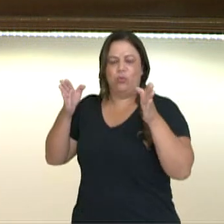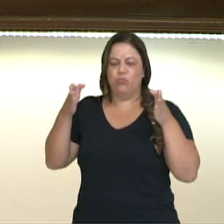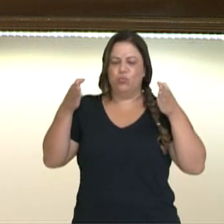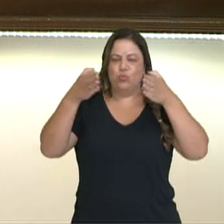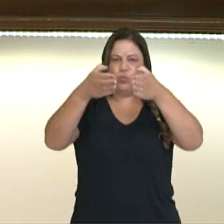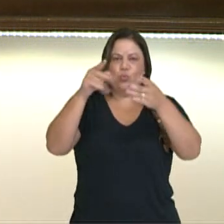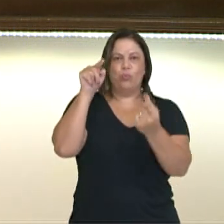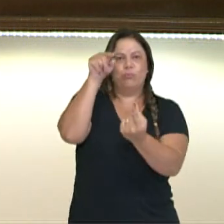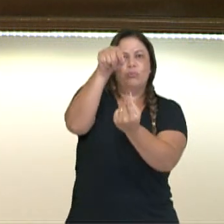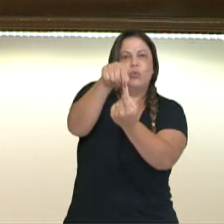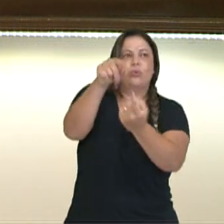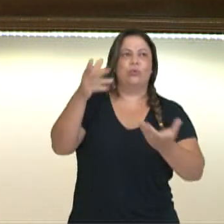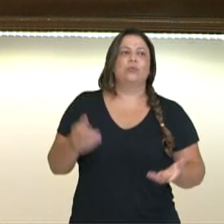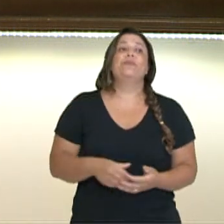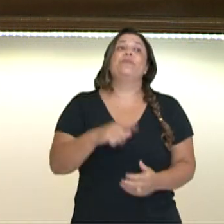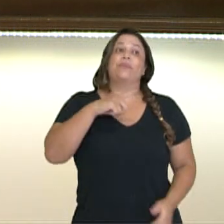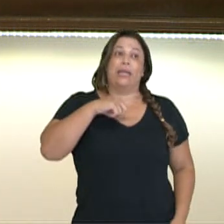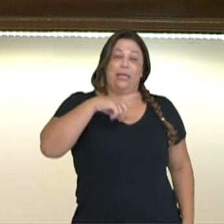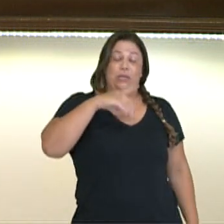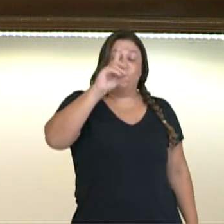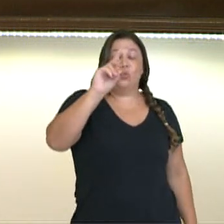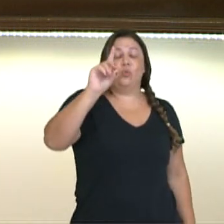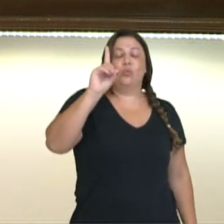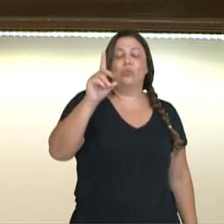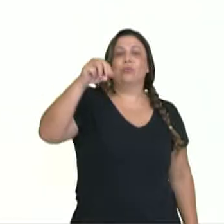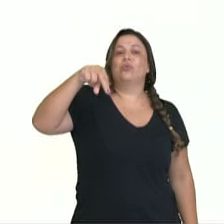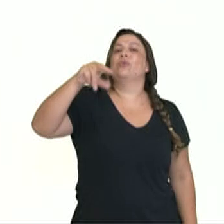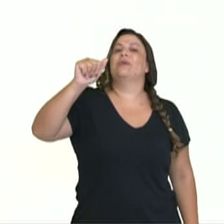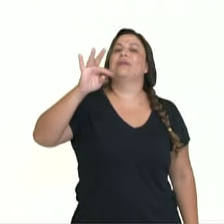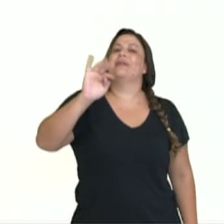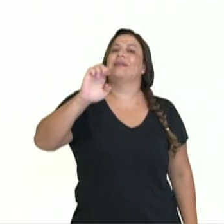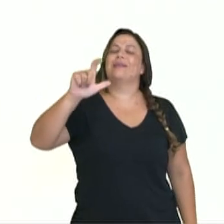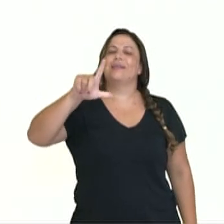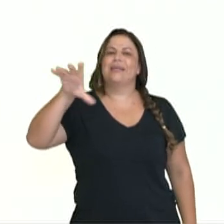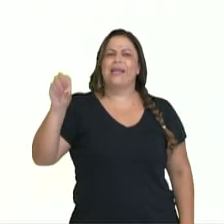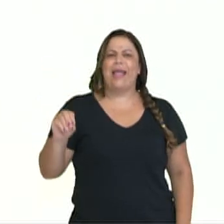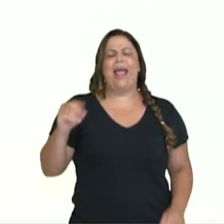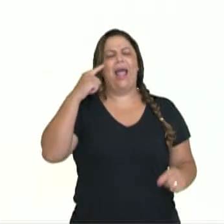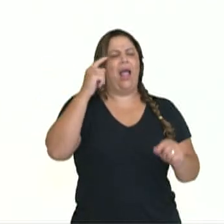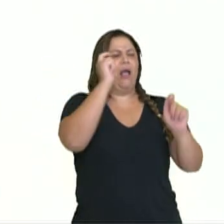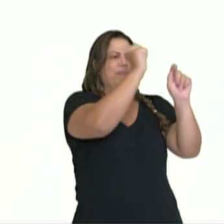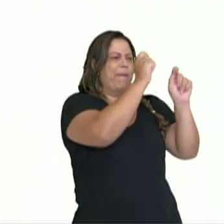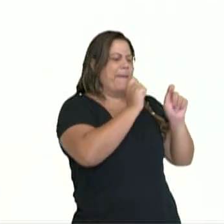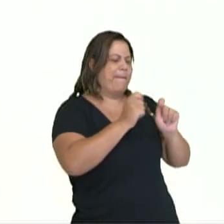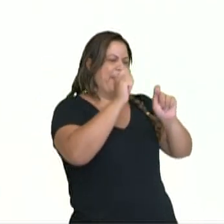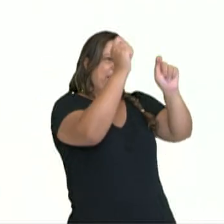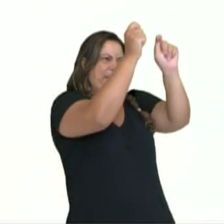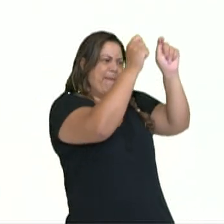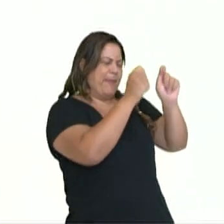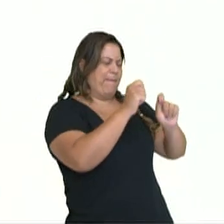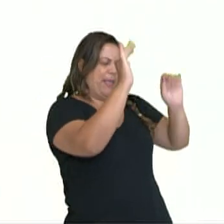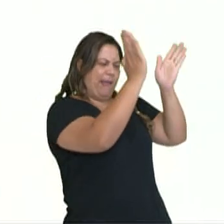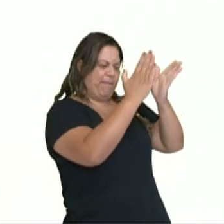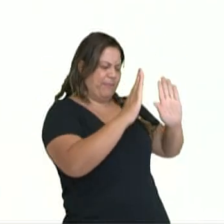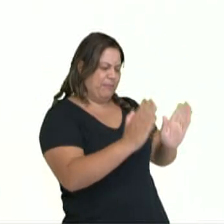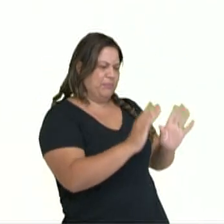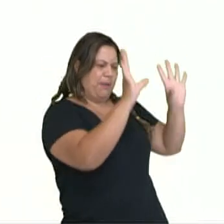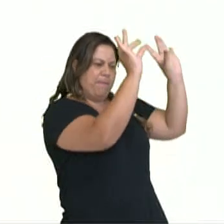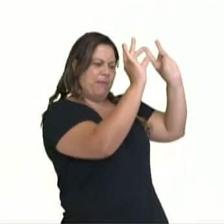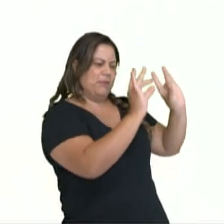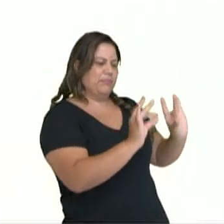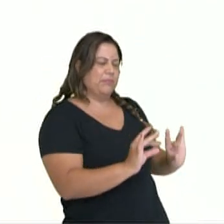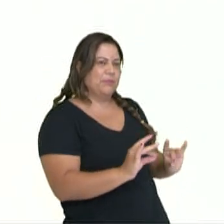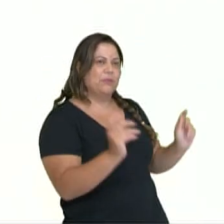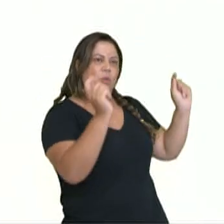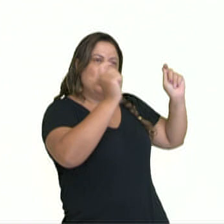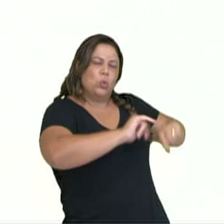ponto. Você tem com Donatello, então, a leveza da escultura com o uso do contraposto, que é uma técnica